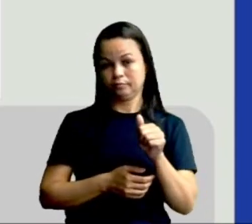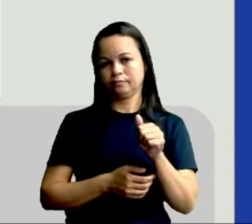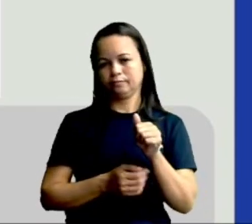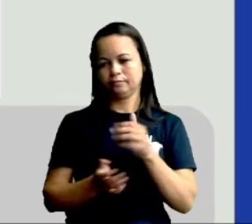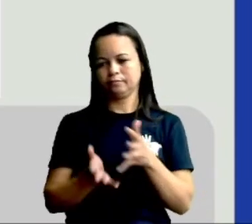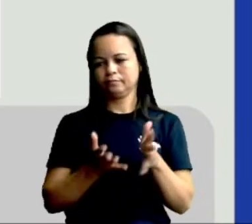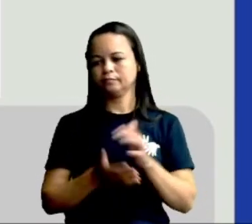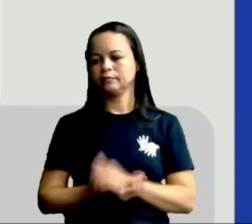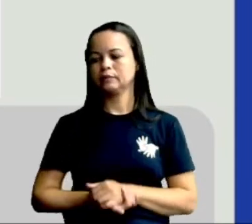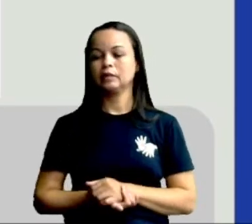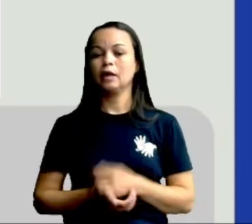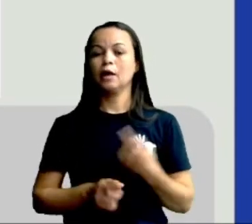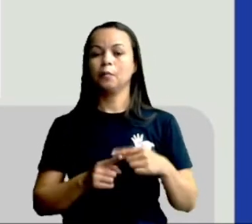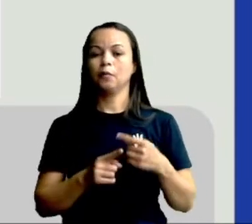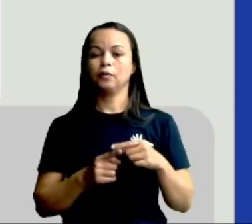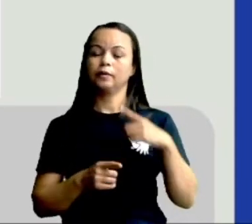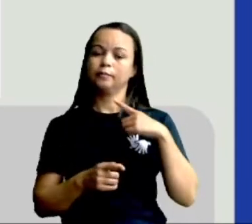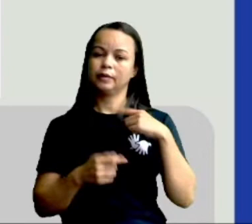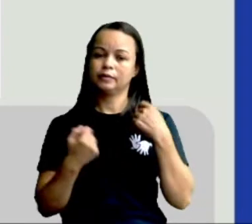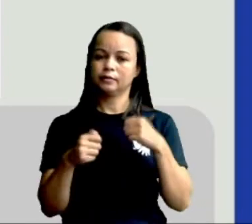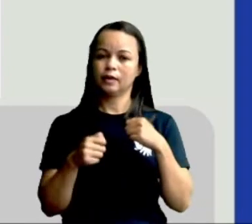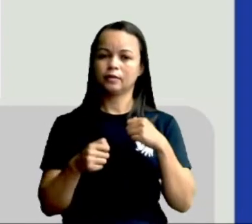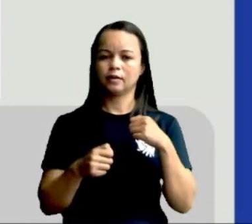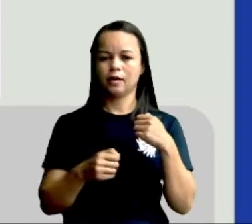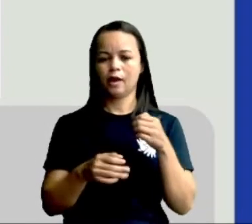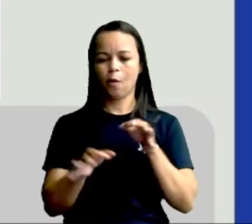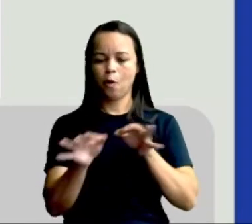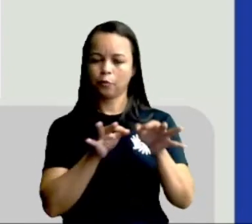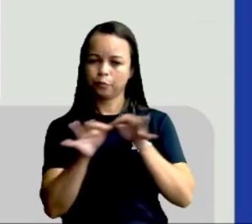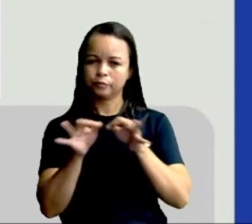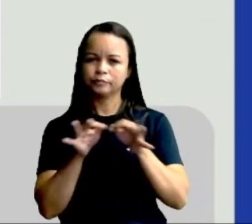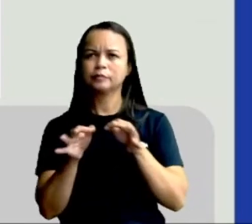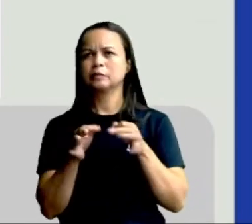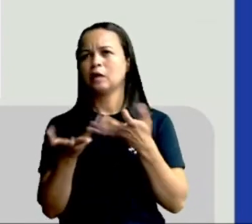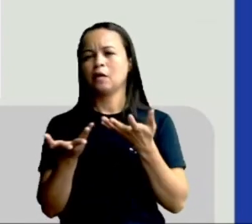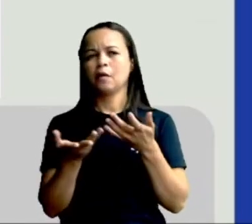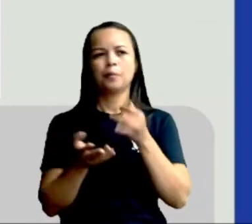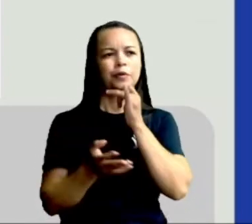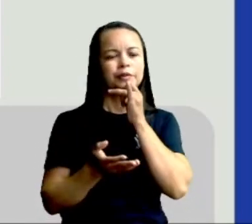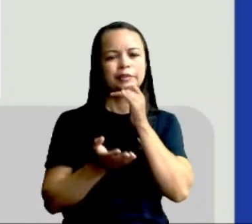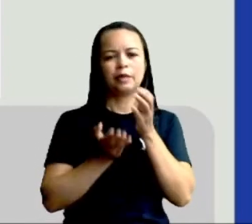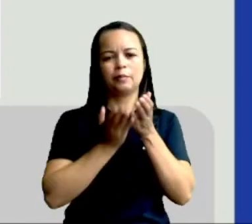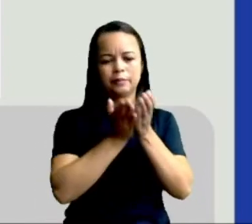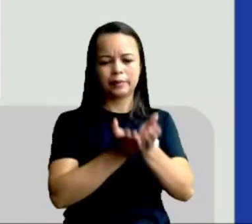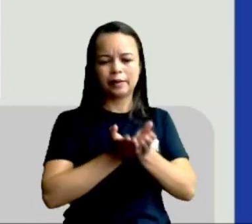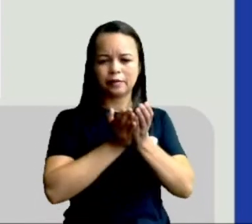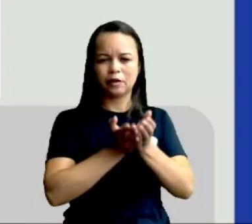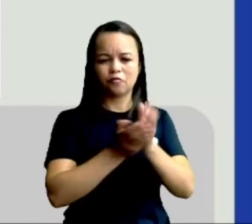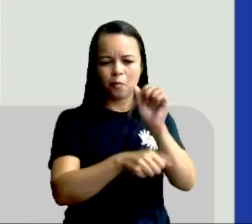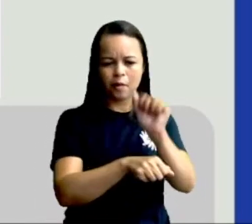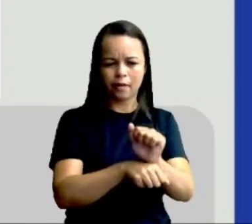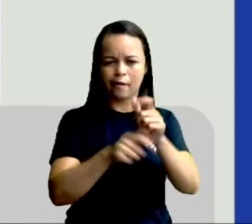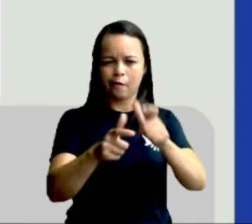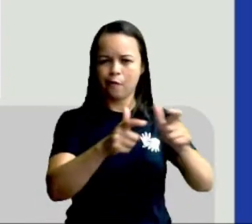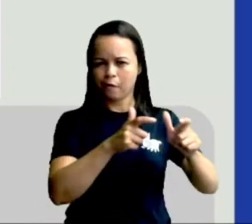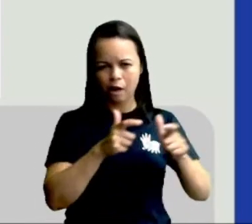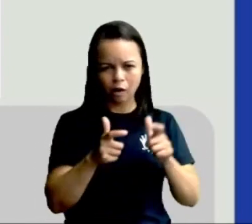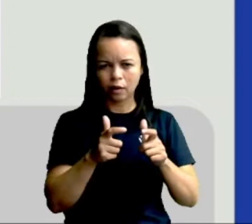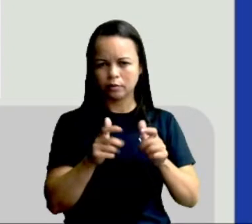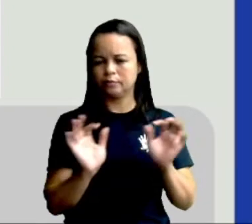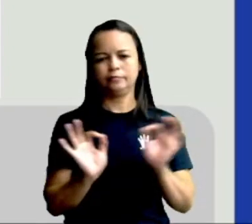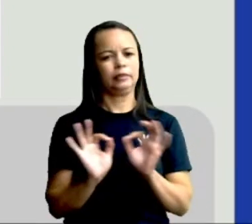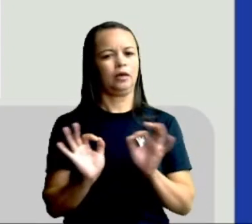porque tudo isso tem que ter um investimento, tem que ter, eu vou parar a balsa em qualquer lugar? Não, tem que